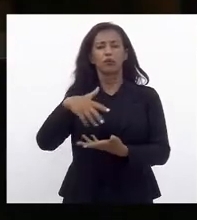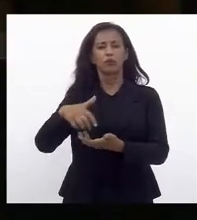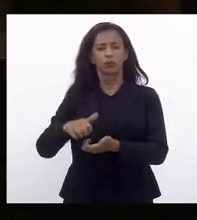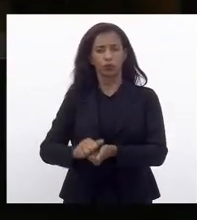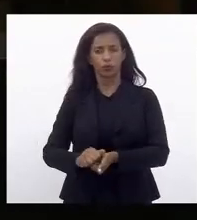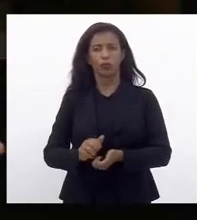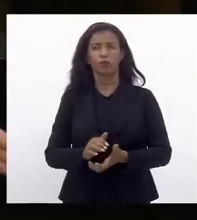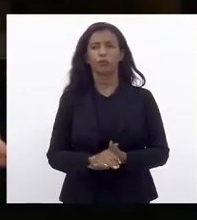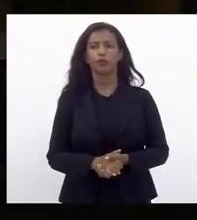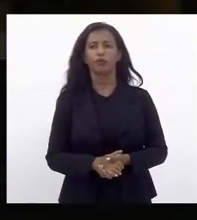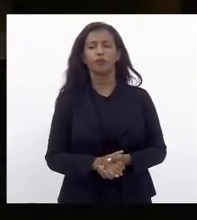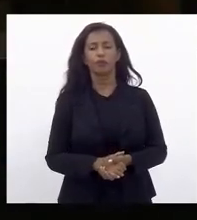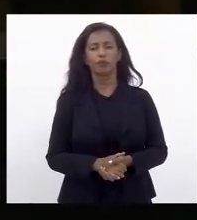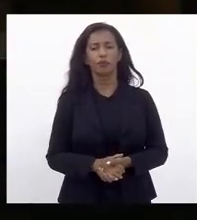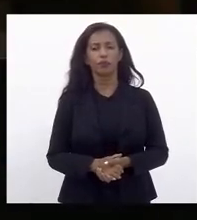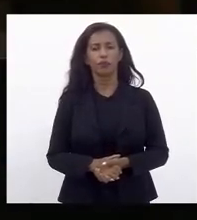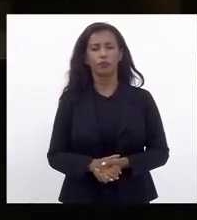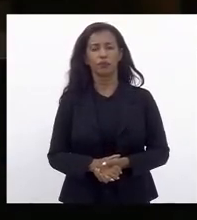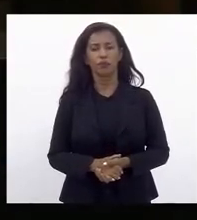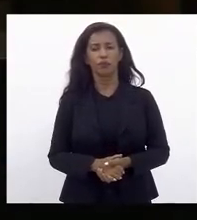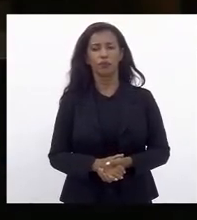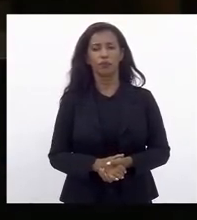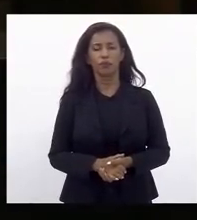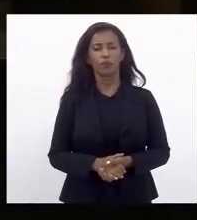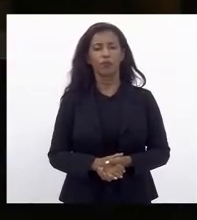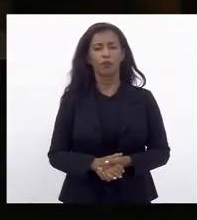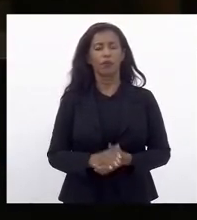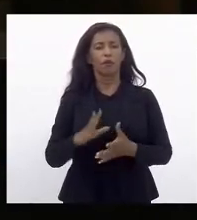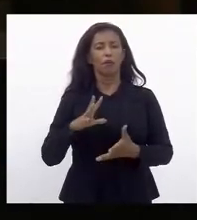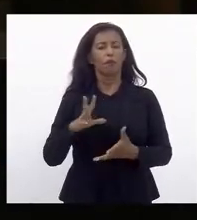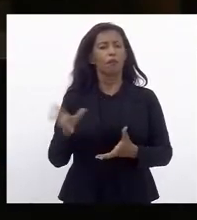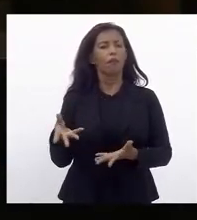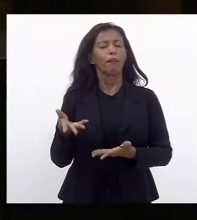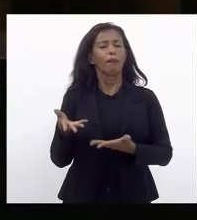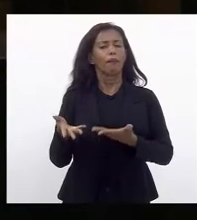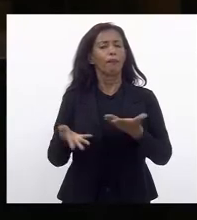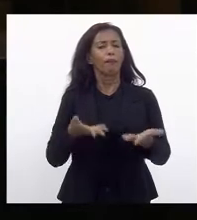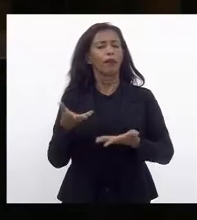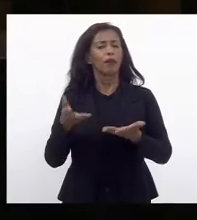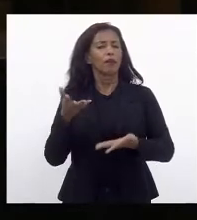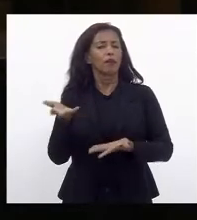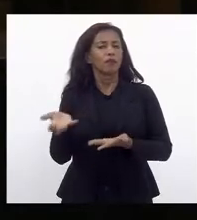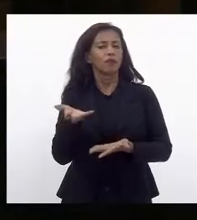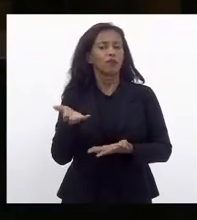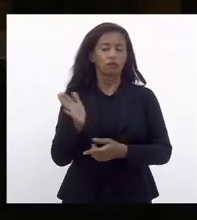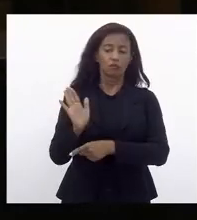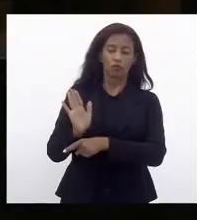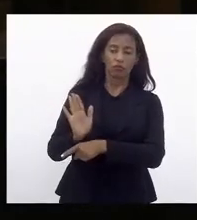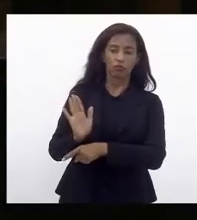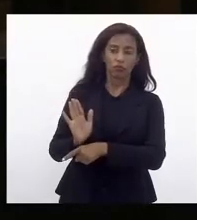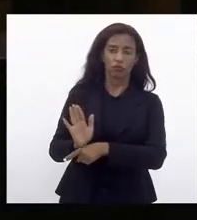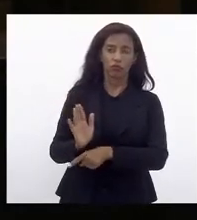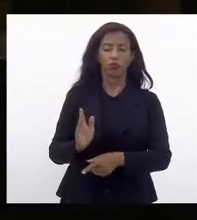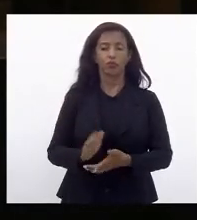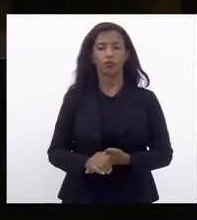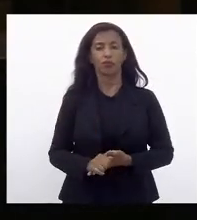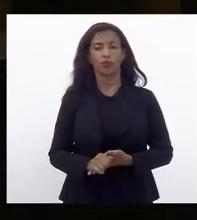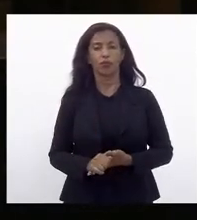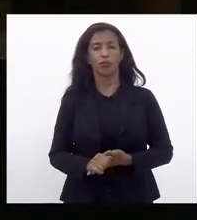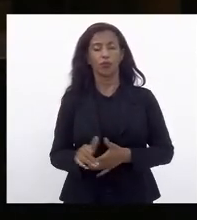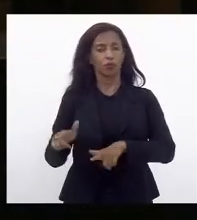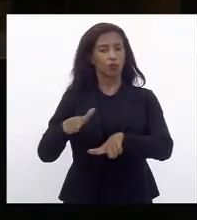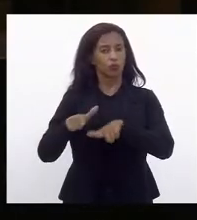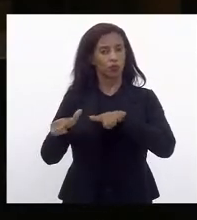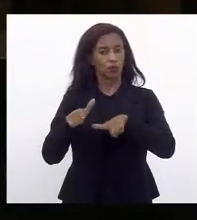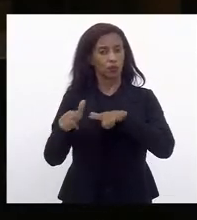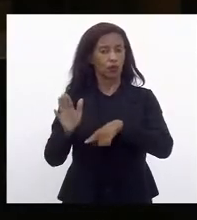concluir, por favor, deputado Lemar. Pois não. Para que você seja atendido, seja um